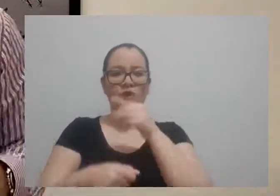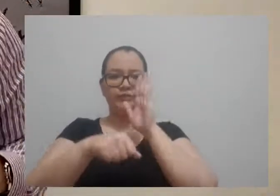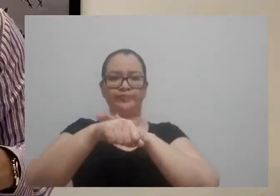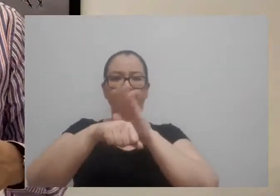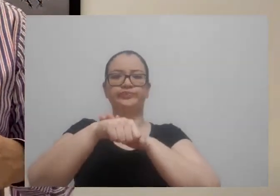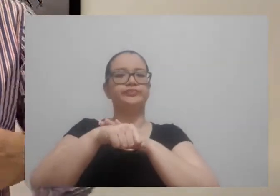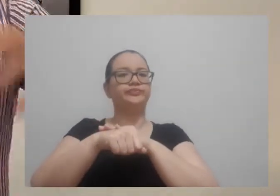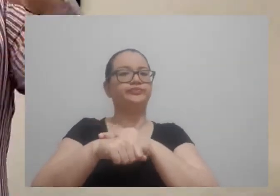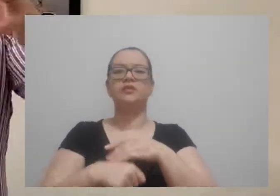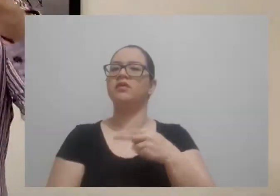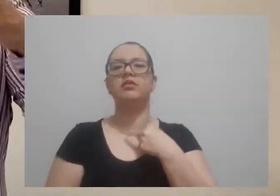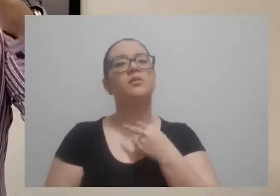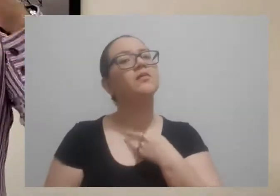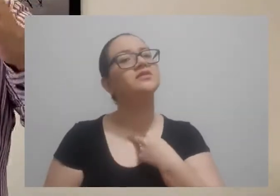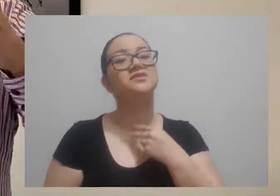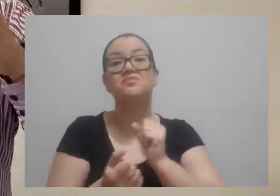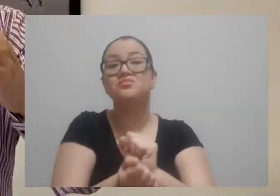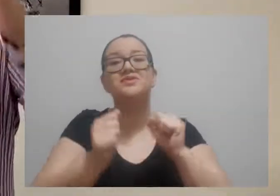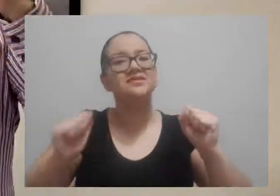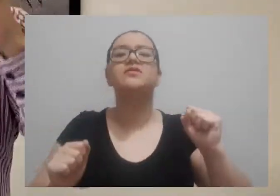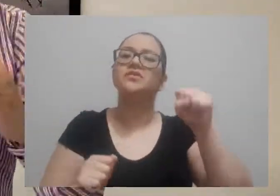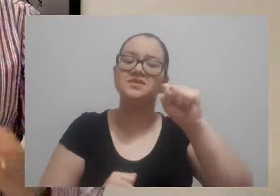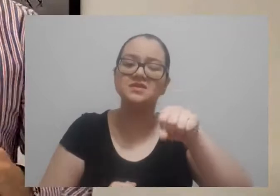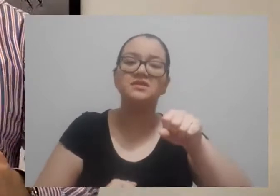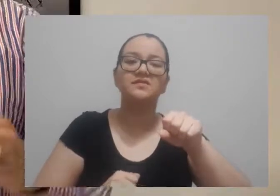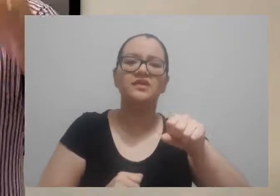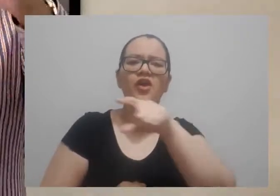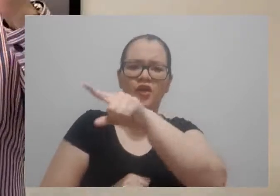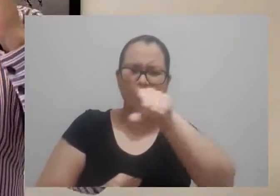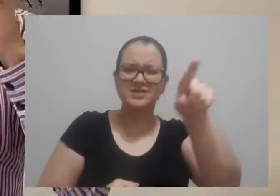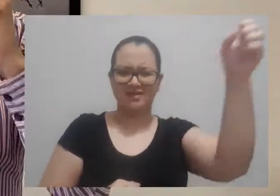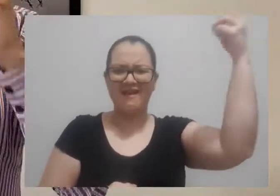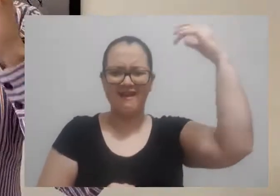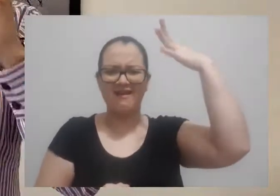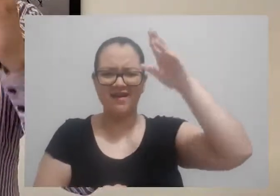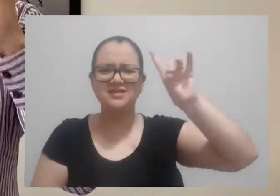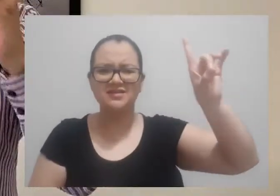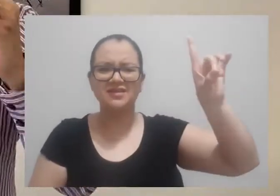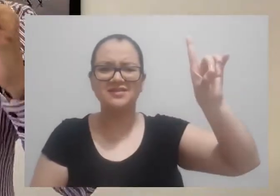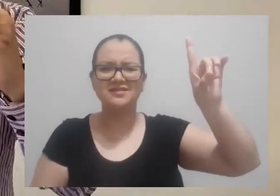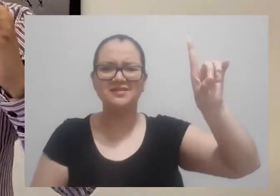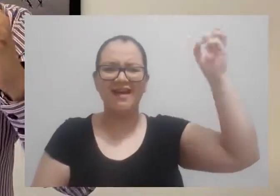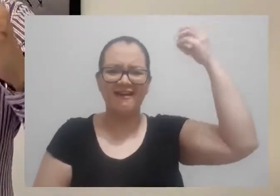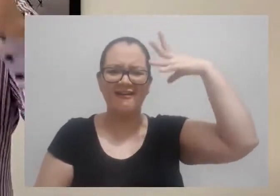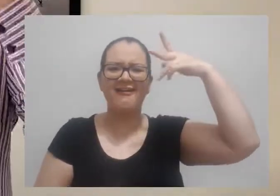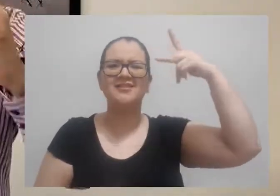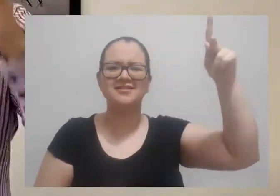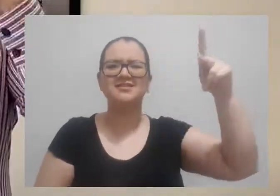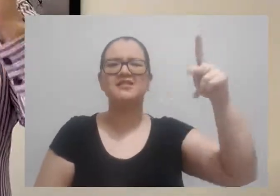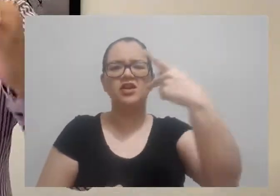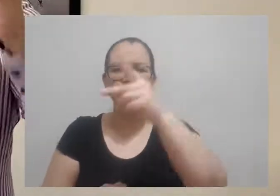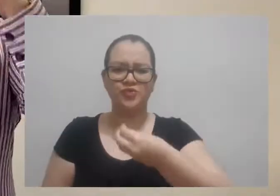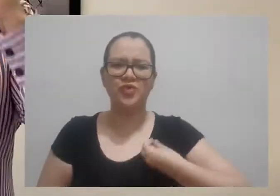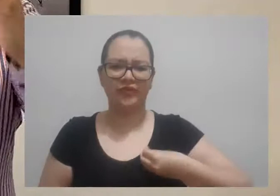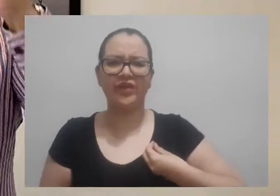debaixo dessa graça? Há sobre você a graça do Senhor, porque se sobre a sua vida, se sobre a